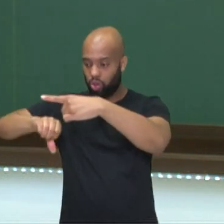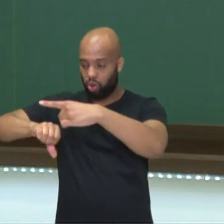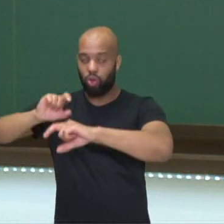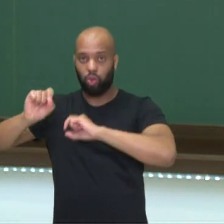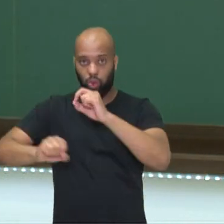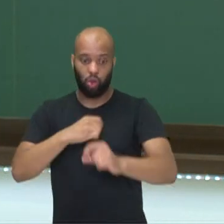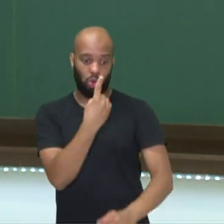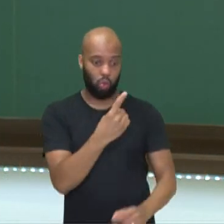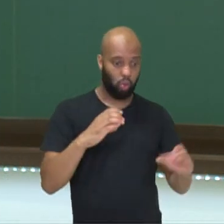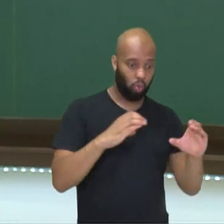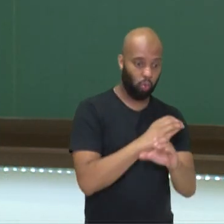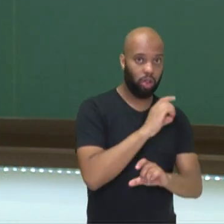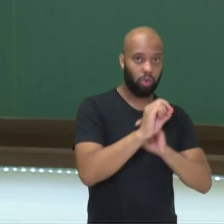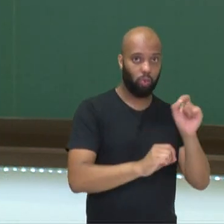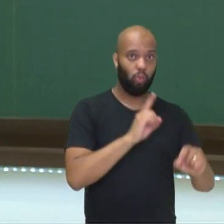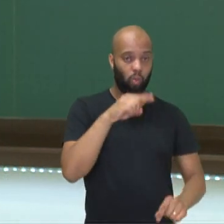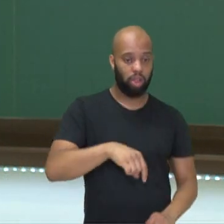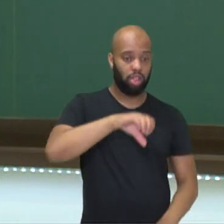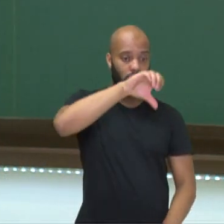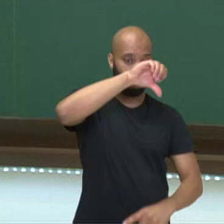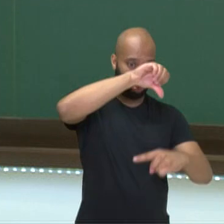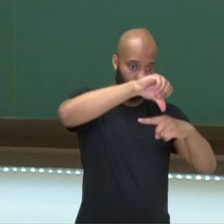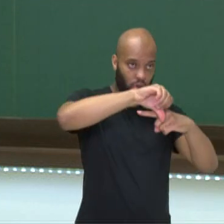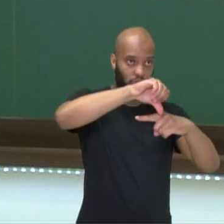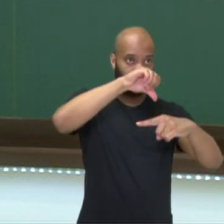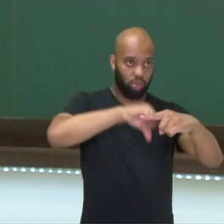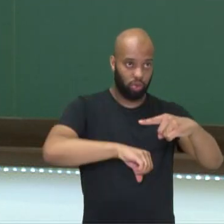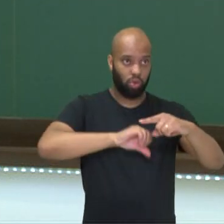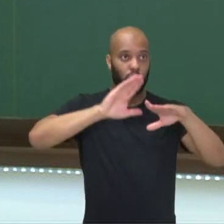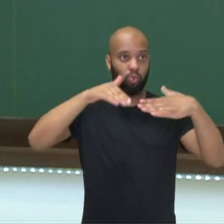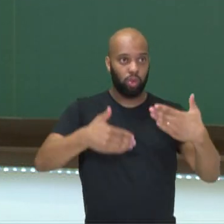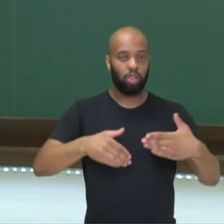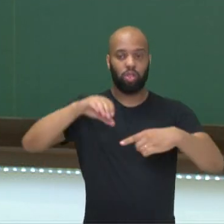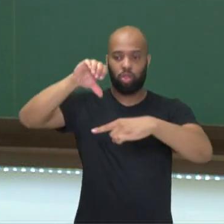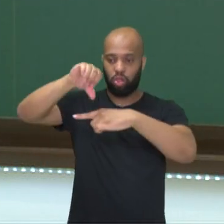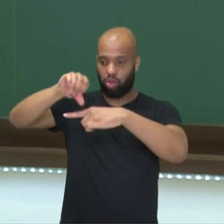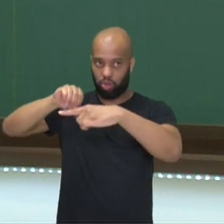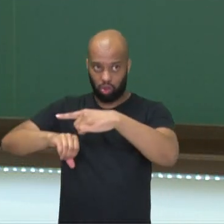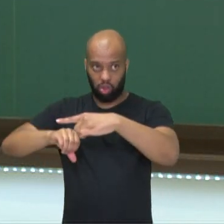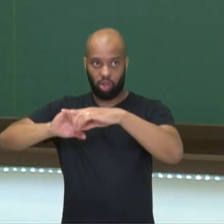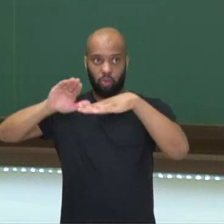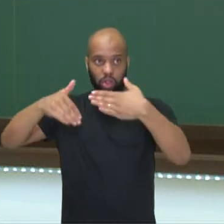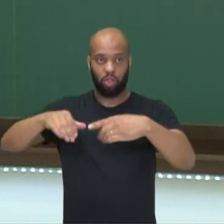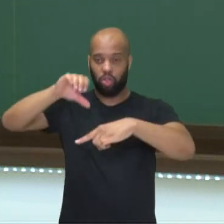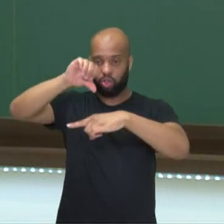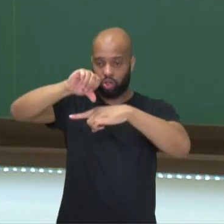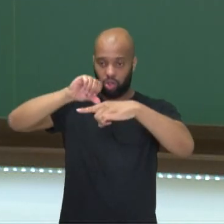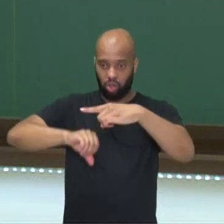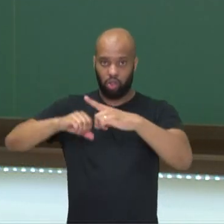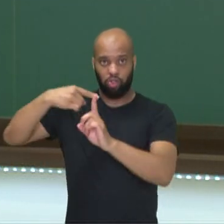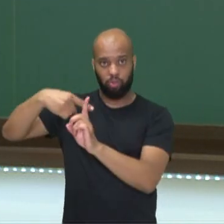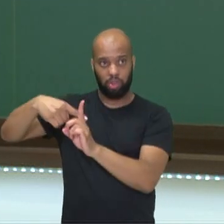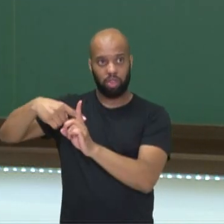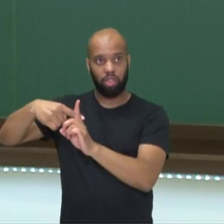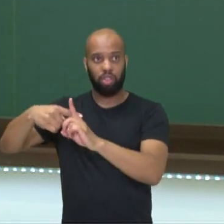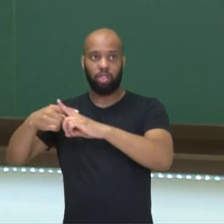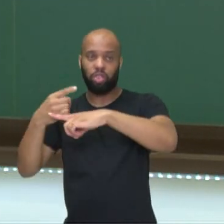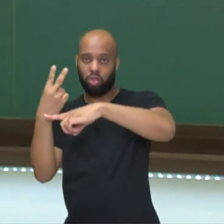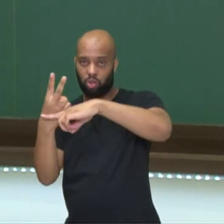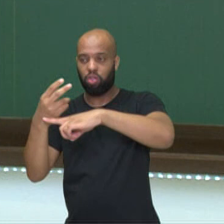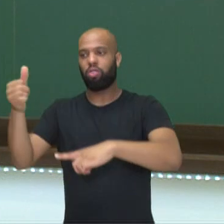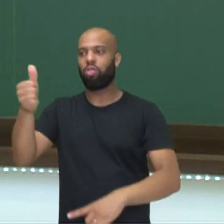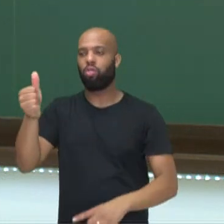é 9 nonos. 9 mais 2 é 11. Então, essa dízima periódica ela é gerada por quem? Por